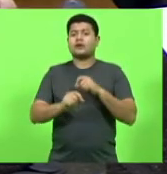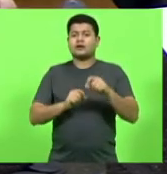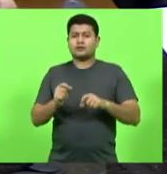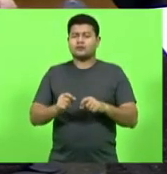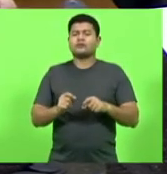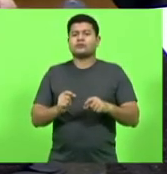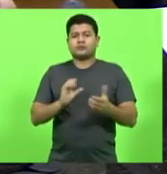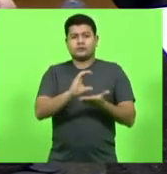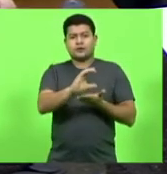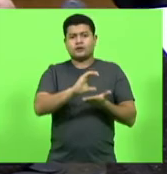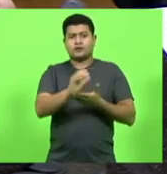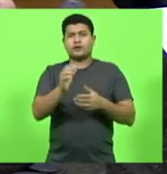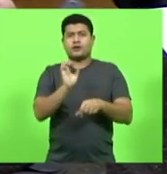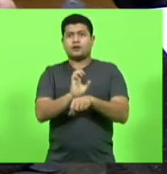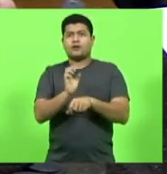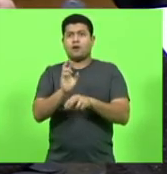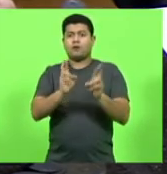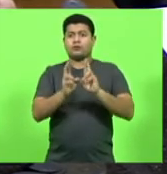que...